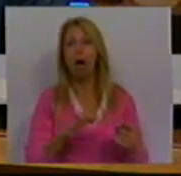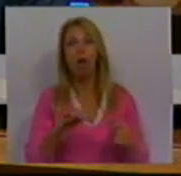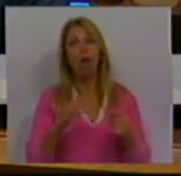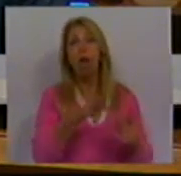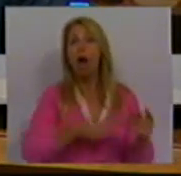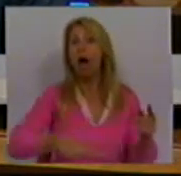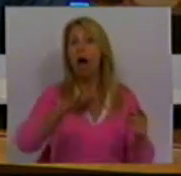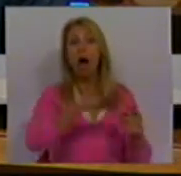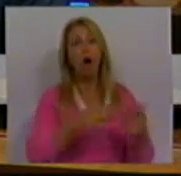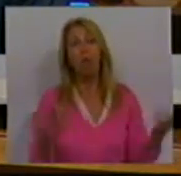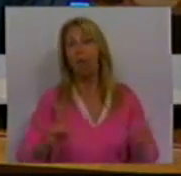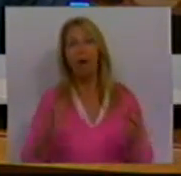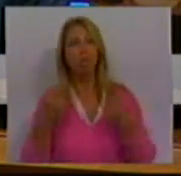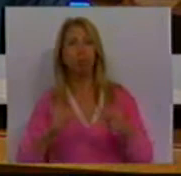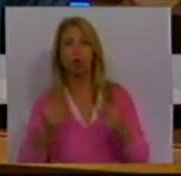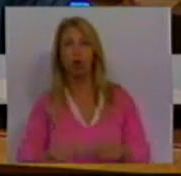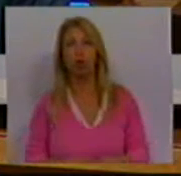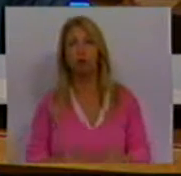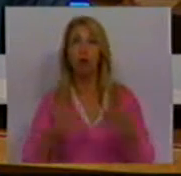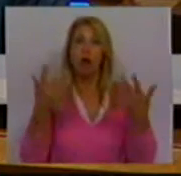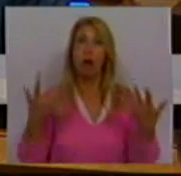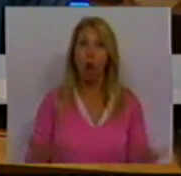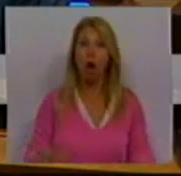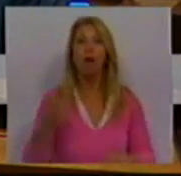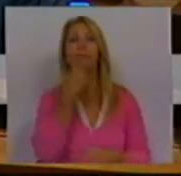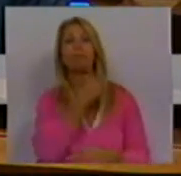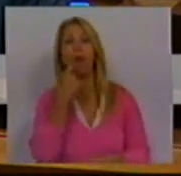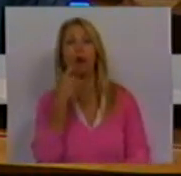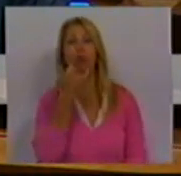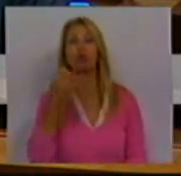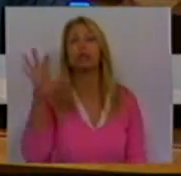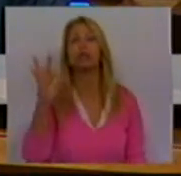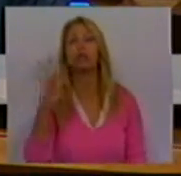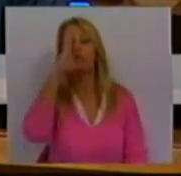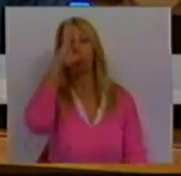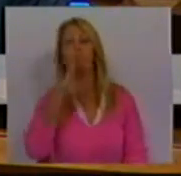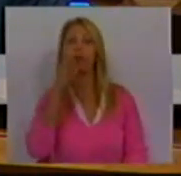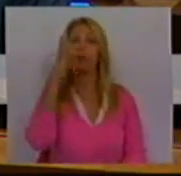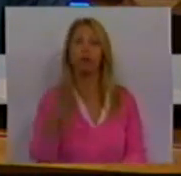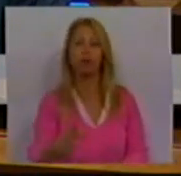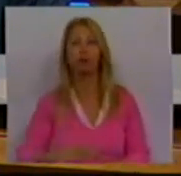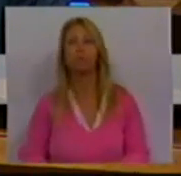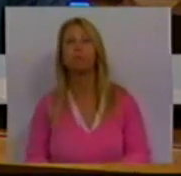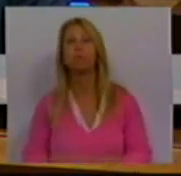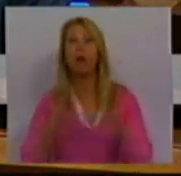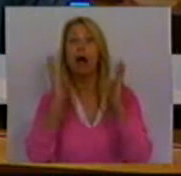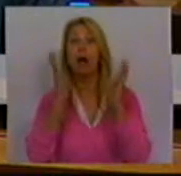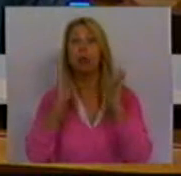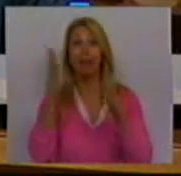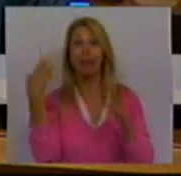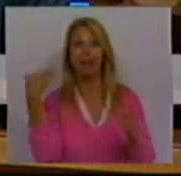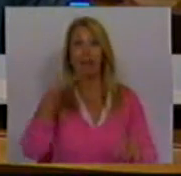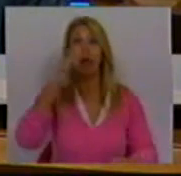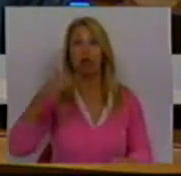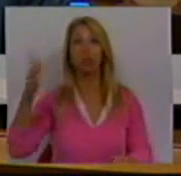restante extensão não teria portagens. Agora, em maio de 2014, este Governo veio afirmar que a autoestrada transmontana vai